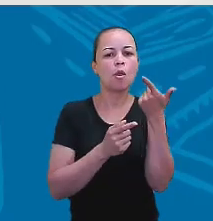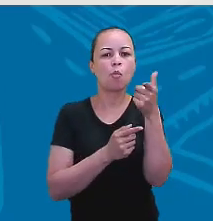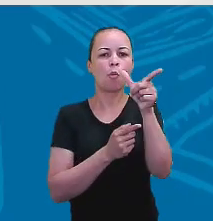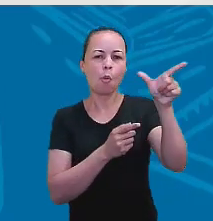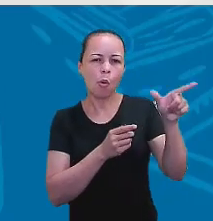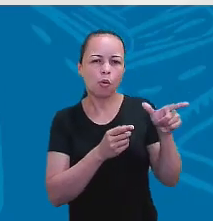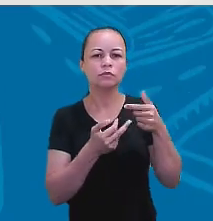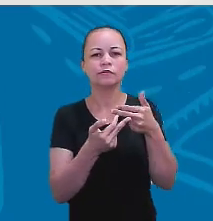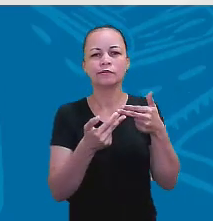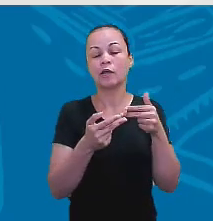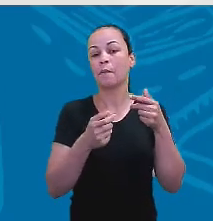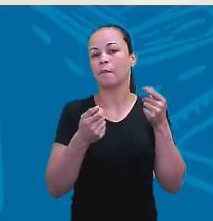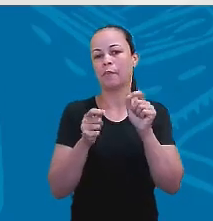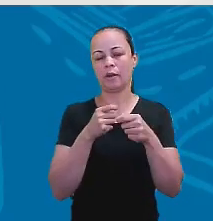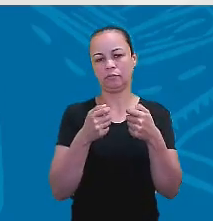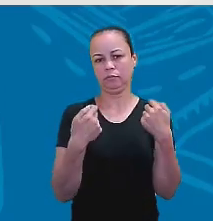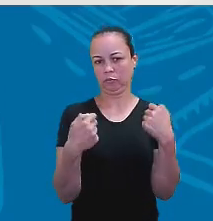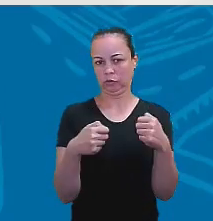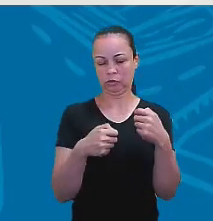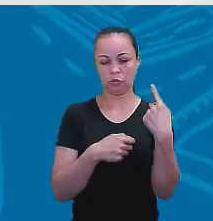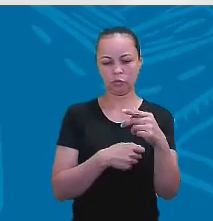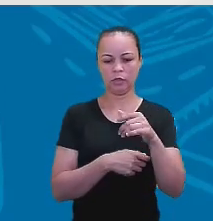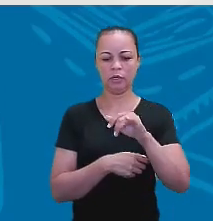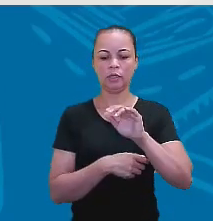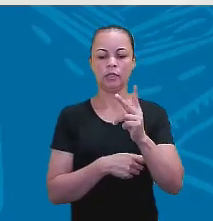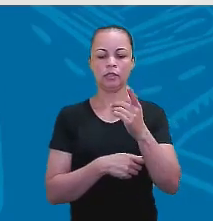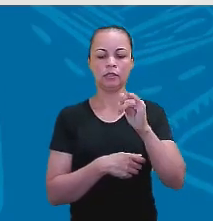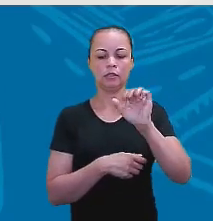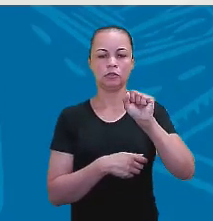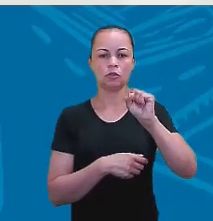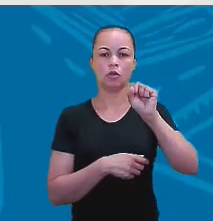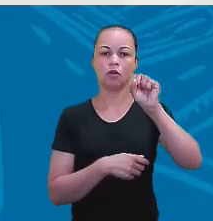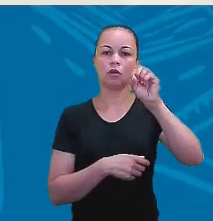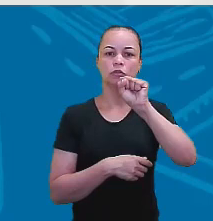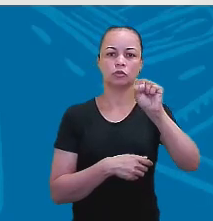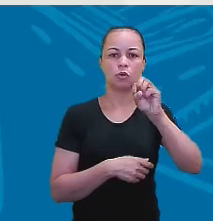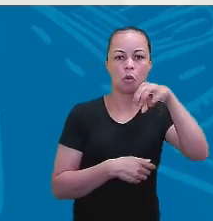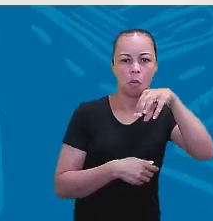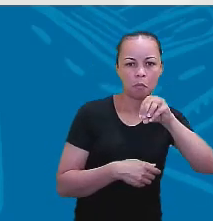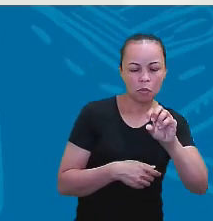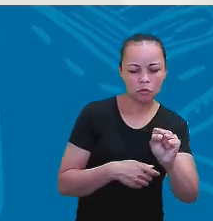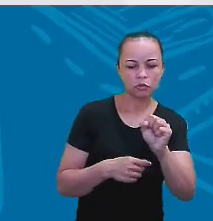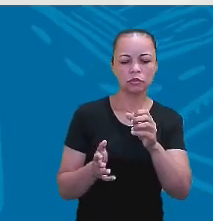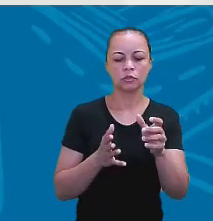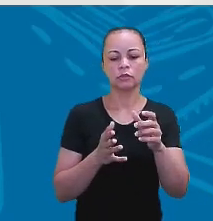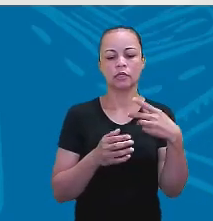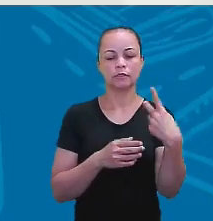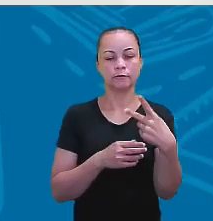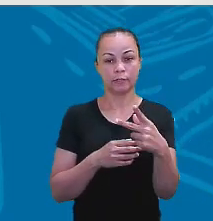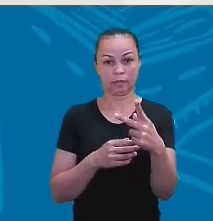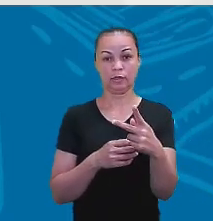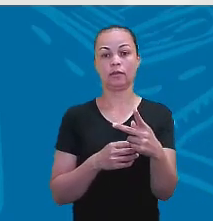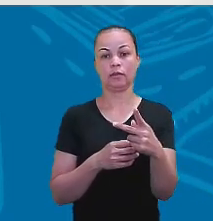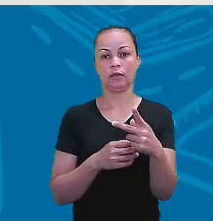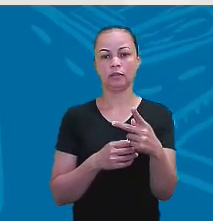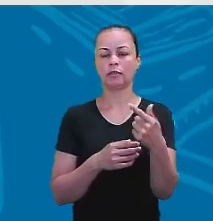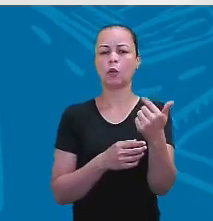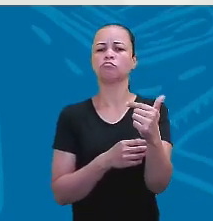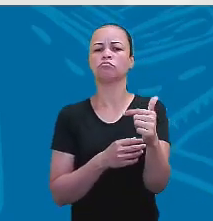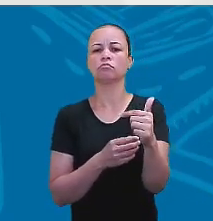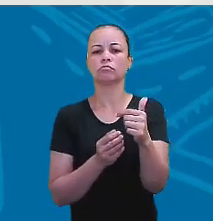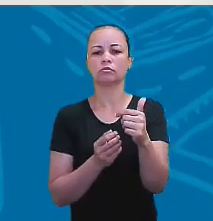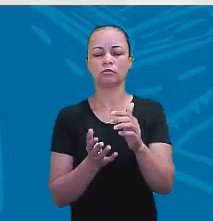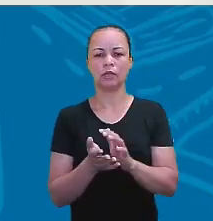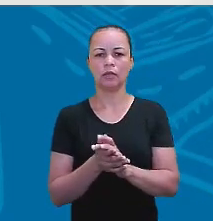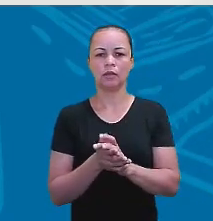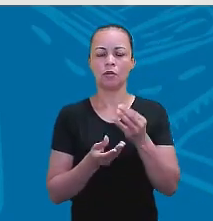organismos. Então a necessidade de lisossomos não faz sentido. E esta é uma das razões que faz com que as células vegetais não tenham lisossomos. Porque quando eu penso